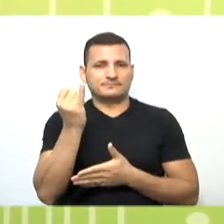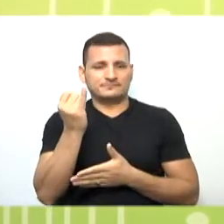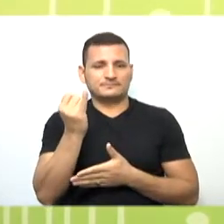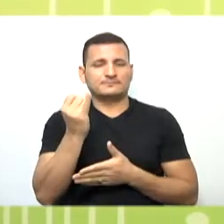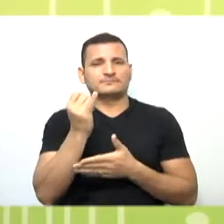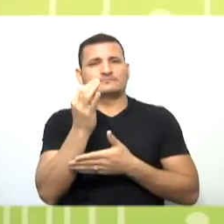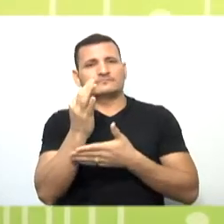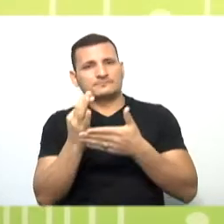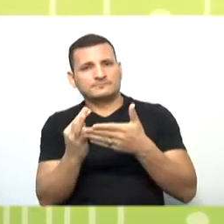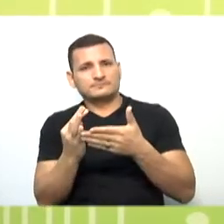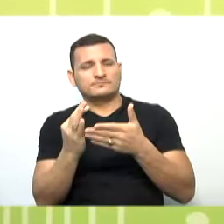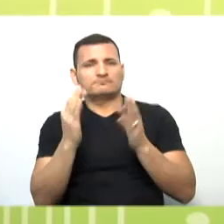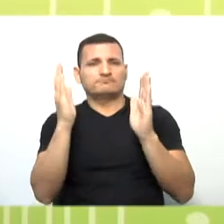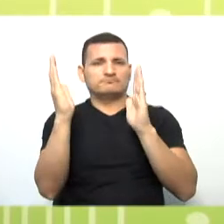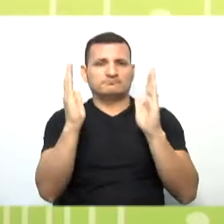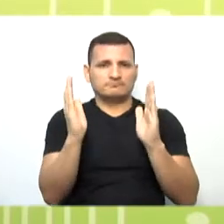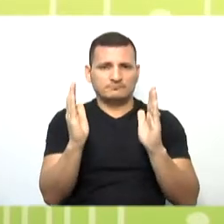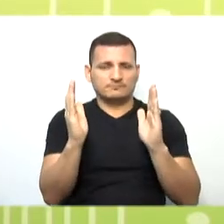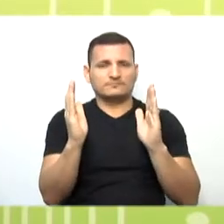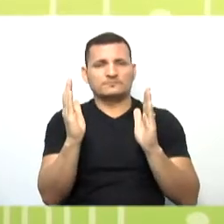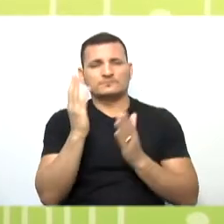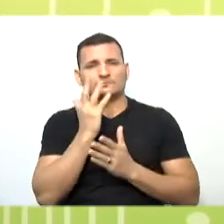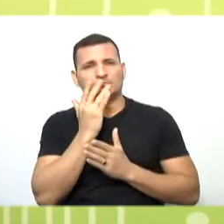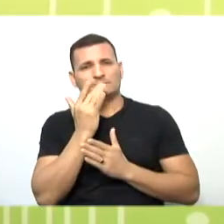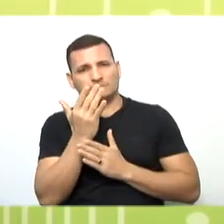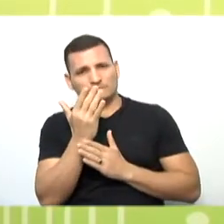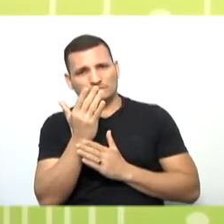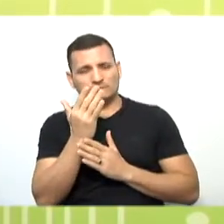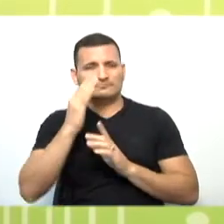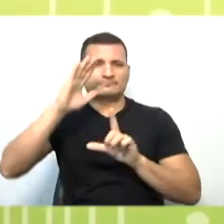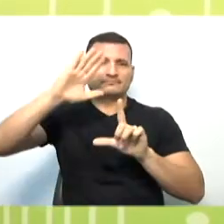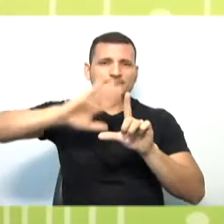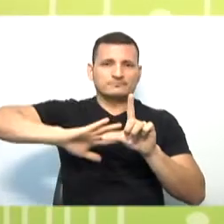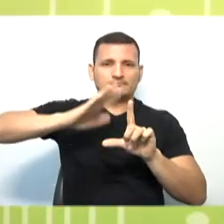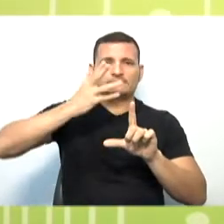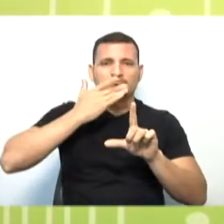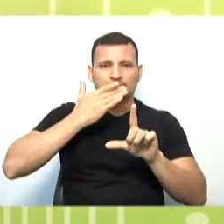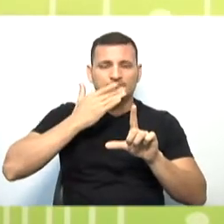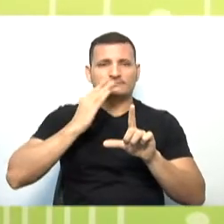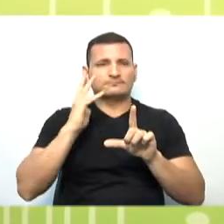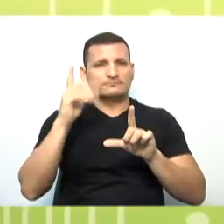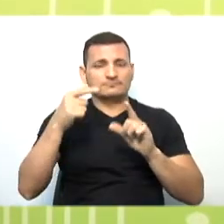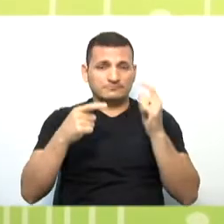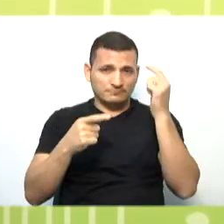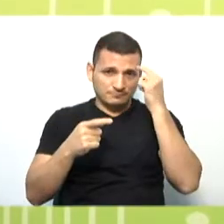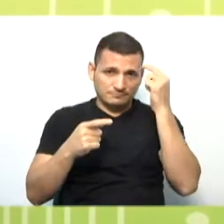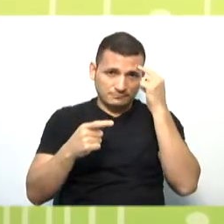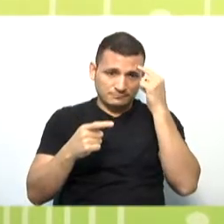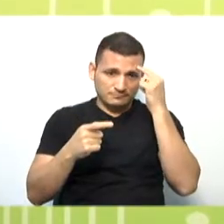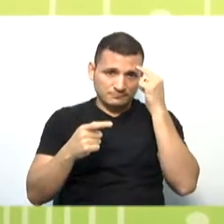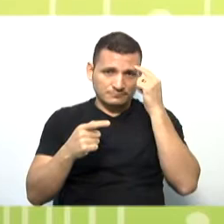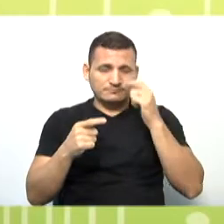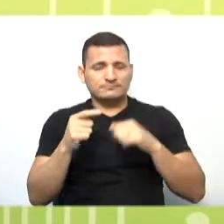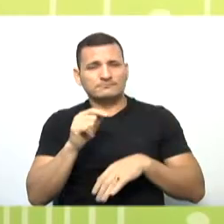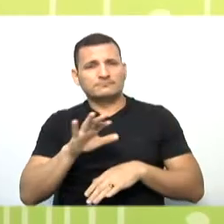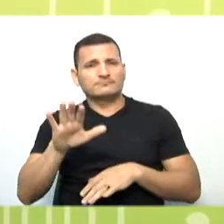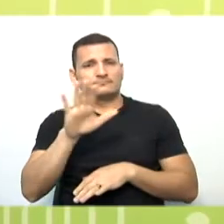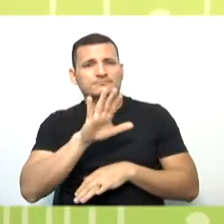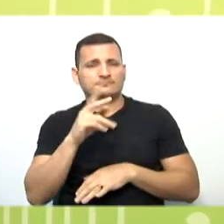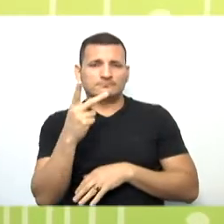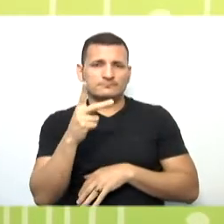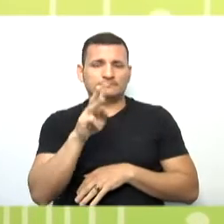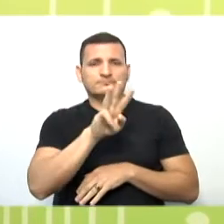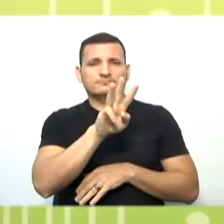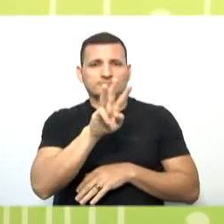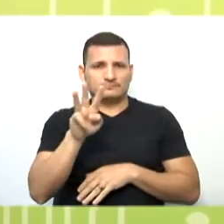Do texto, do layout, das cores, do background, tudo pensando no desenvolvimento geral da sua